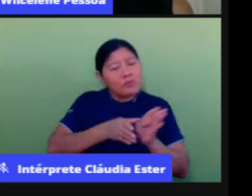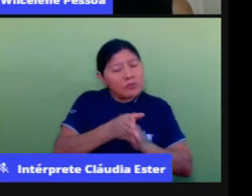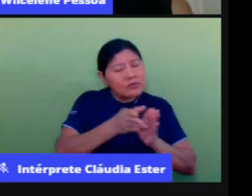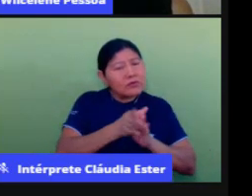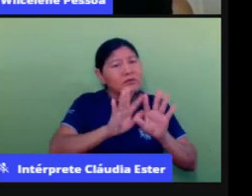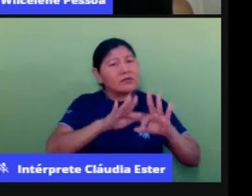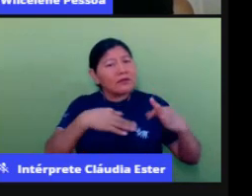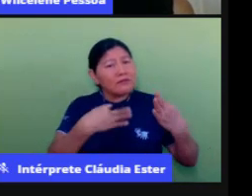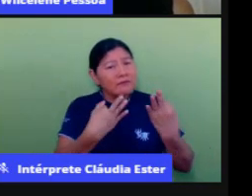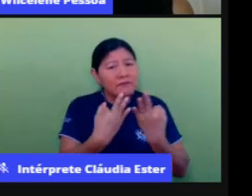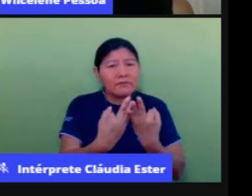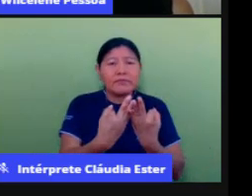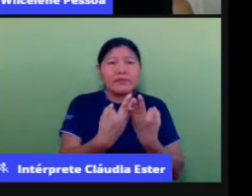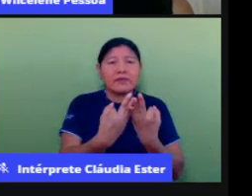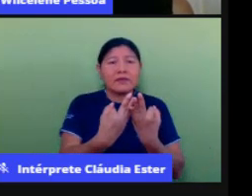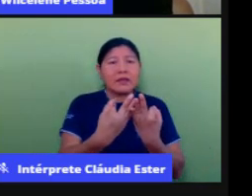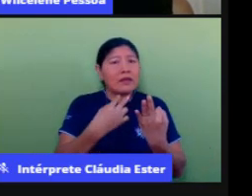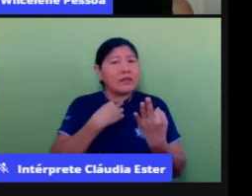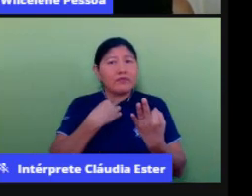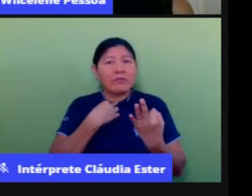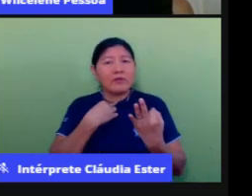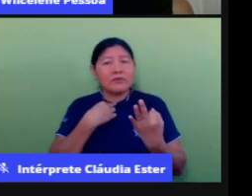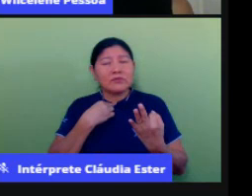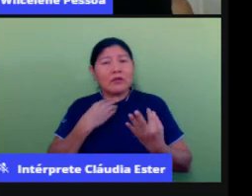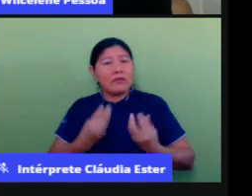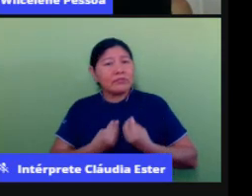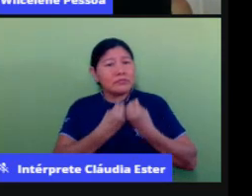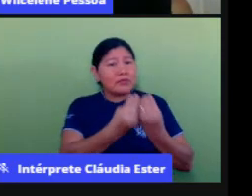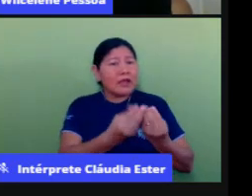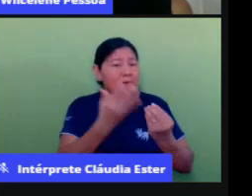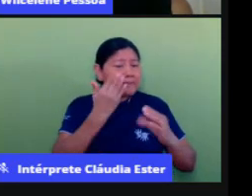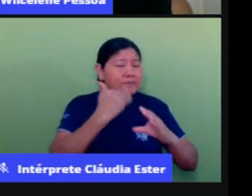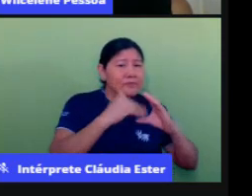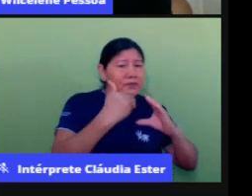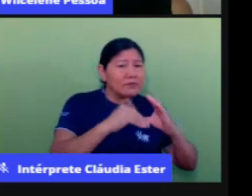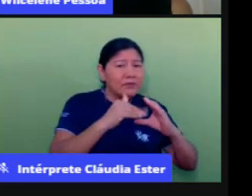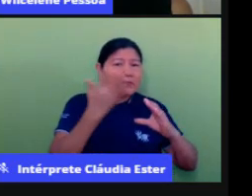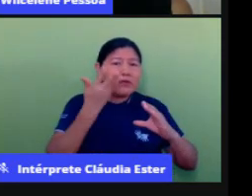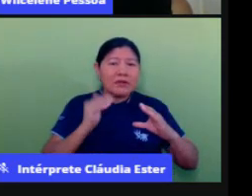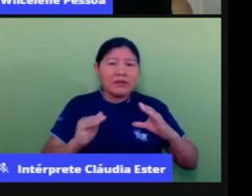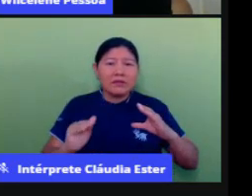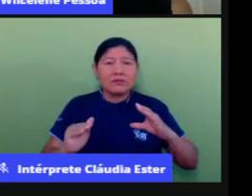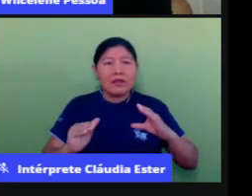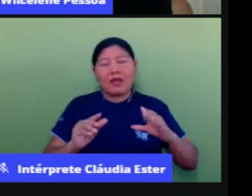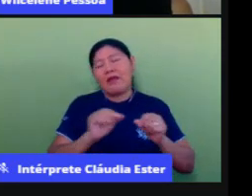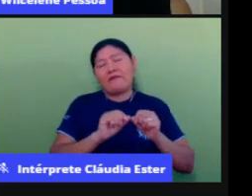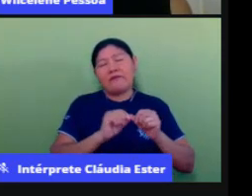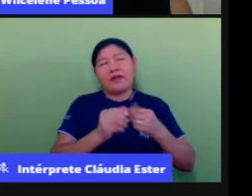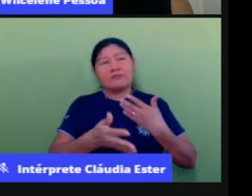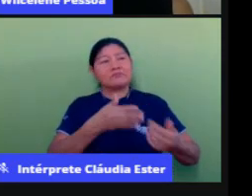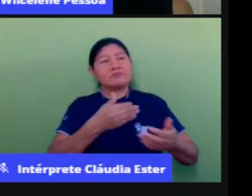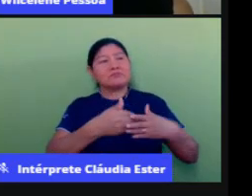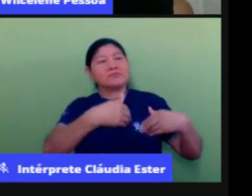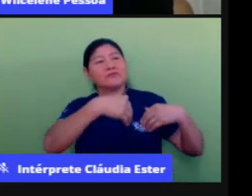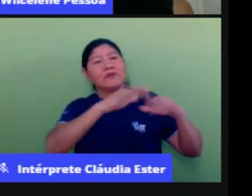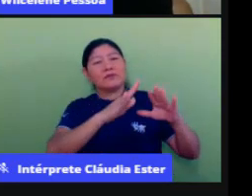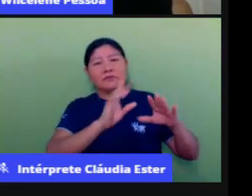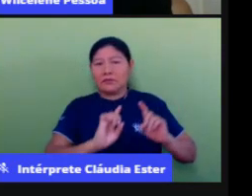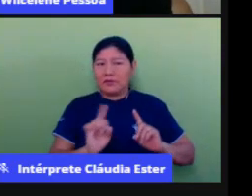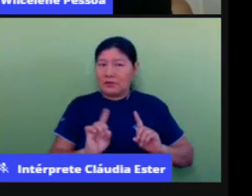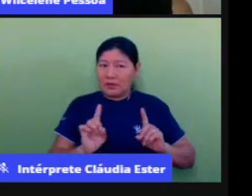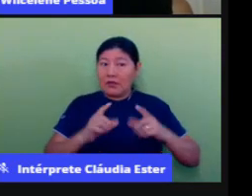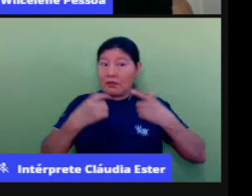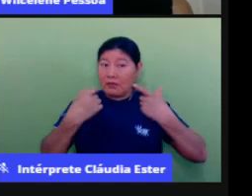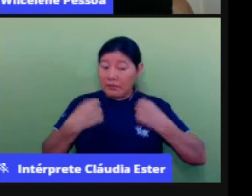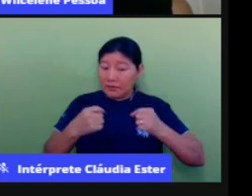Não deixe, não mande apenas para a criança, né? Olha, estou mandando isso aqui, se vira lá na sua casa, pede para alguém. Não. Mas